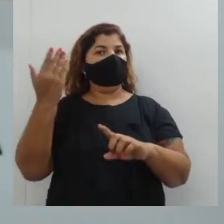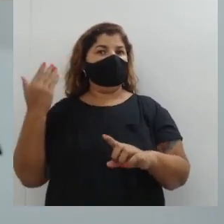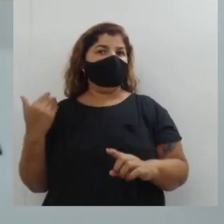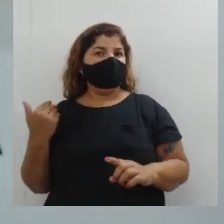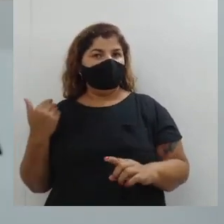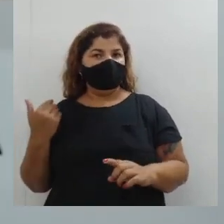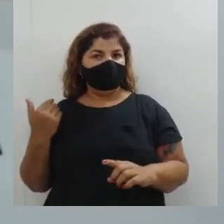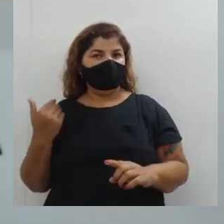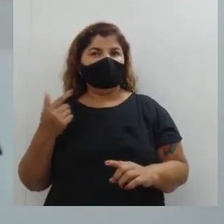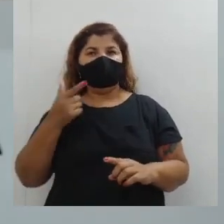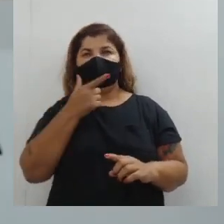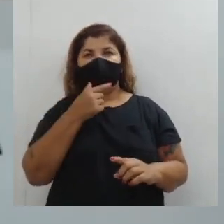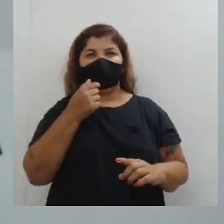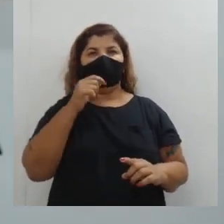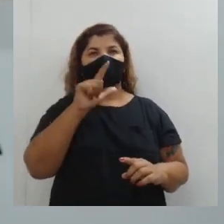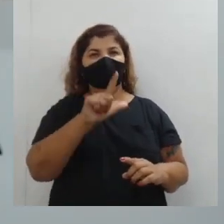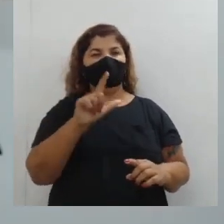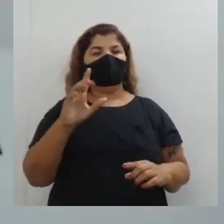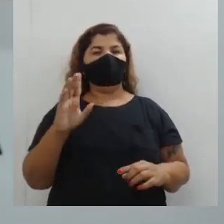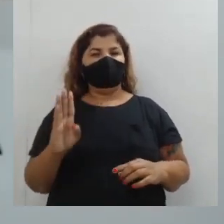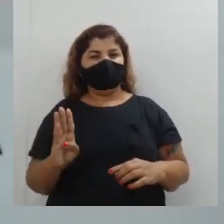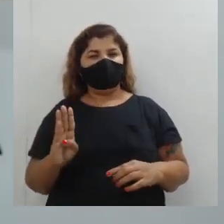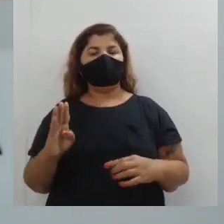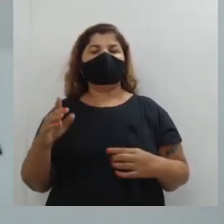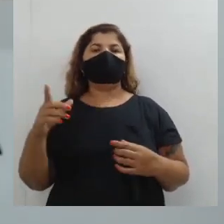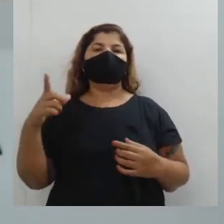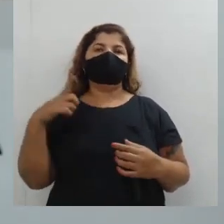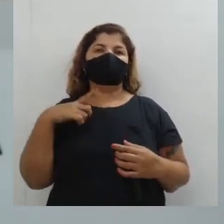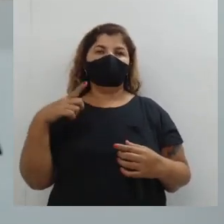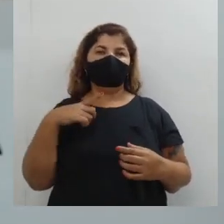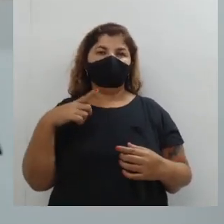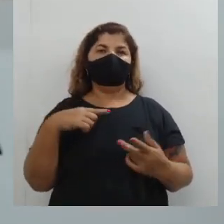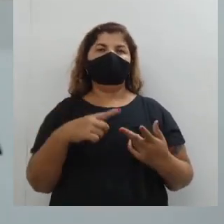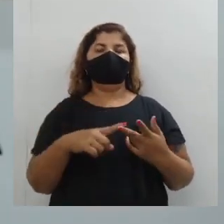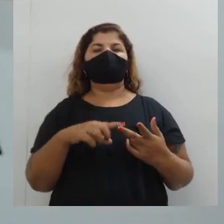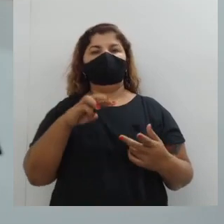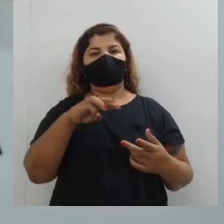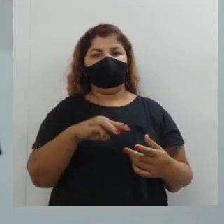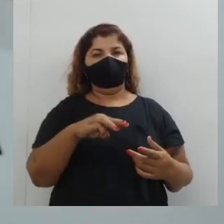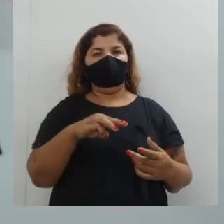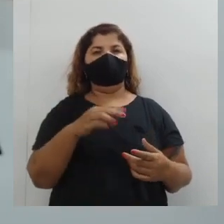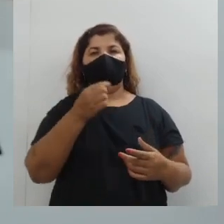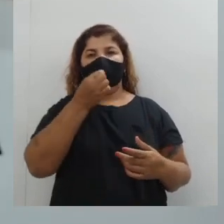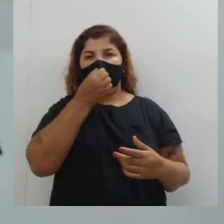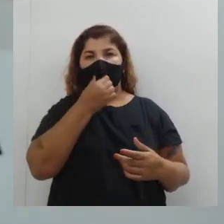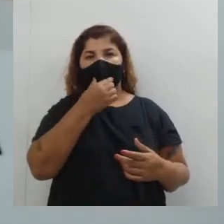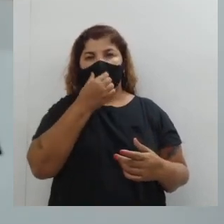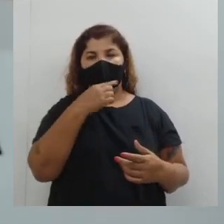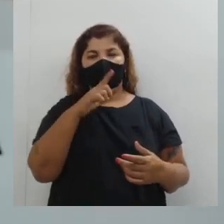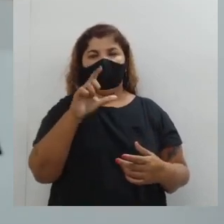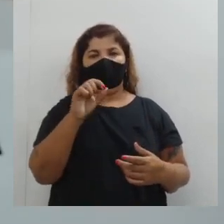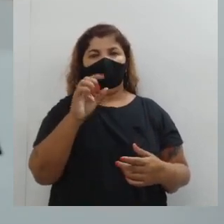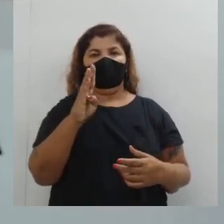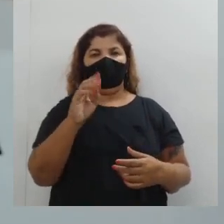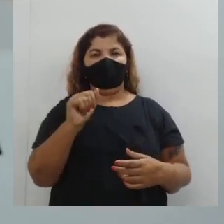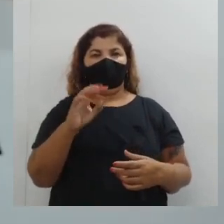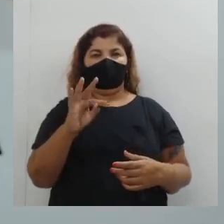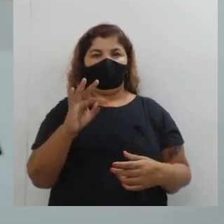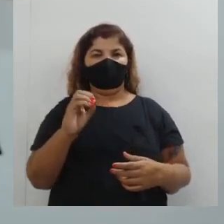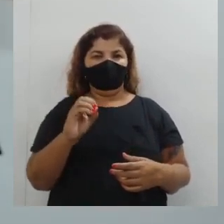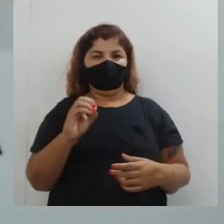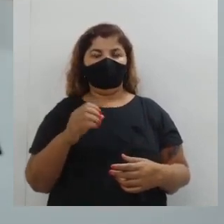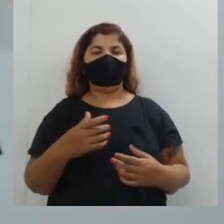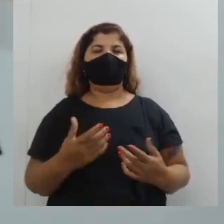escritores. Além de Lima Barreto, nós temos Monteiro Lobato. Sim, Monteiro